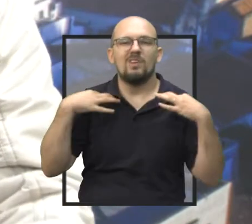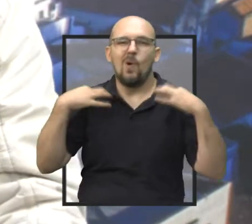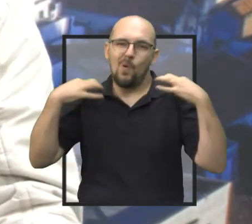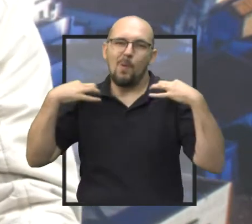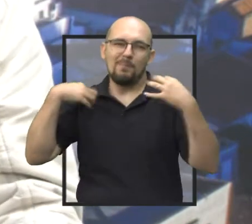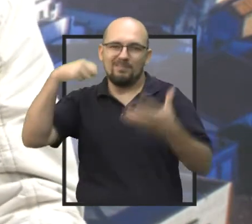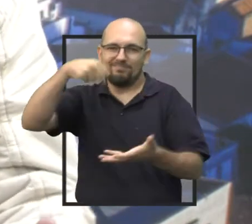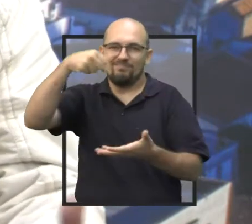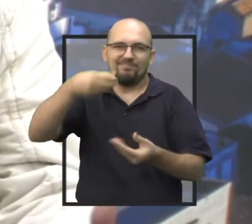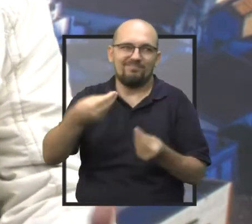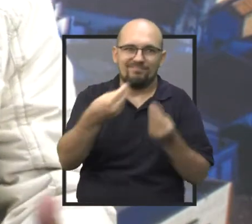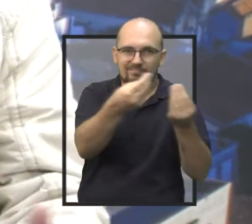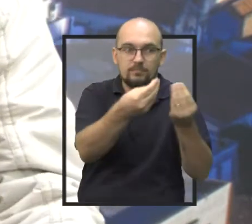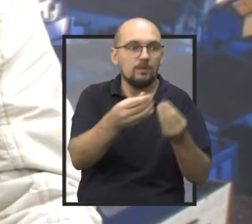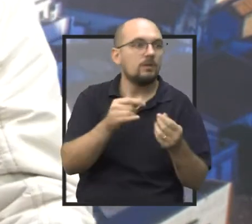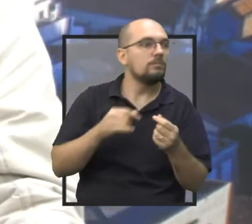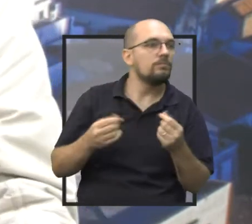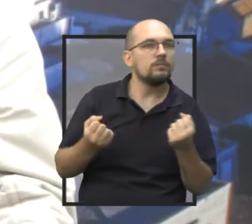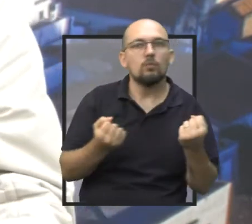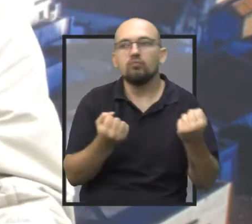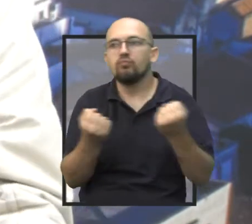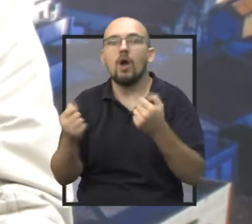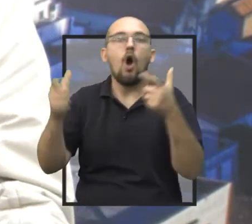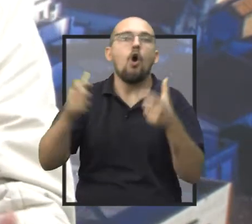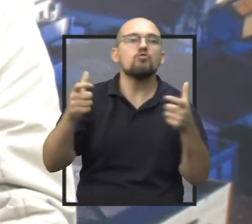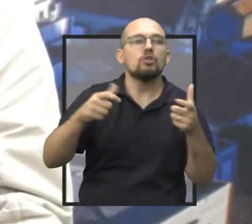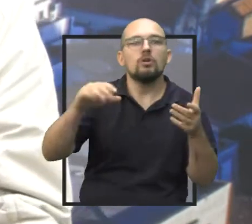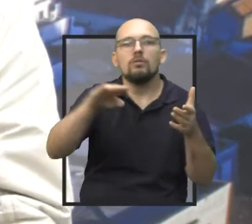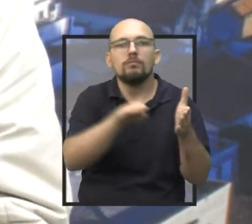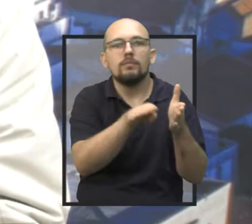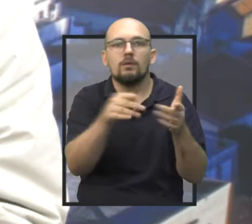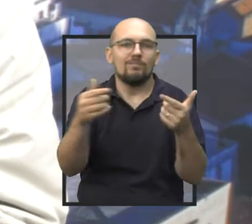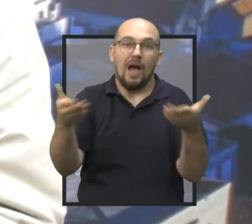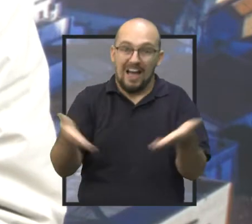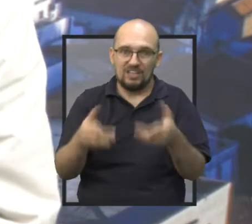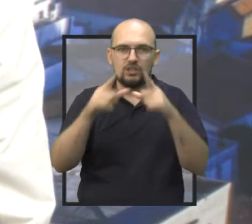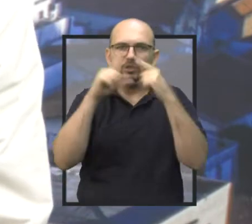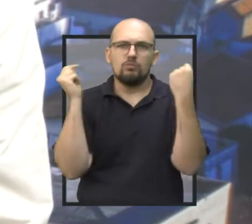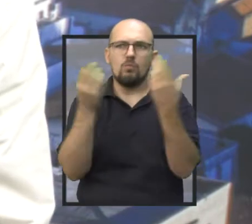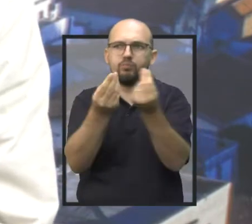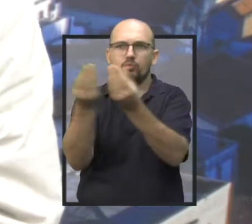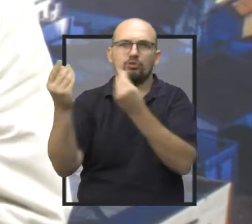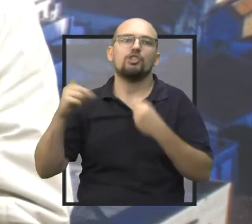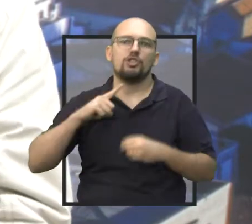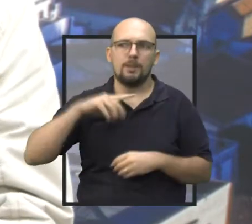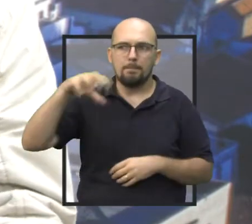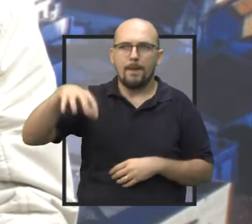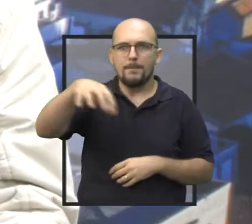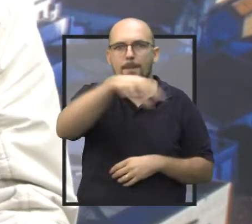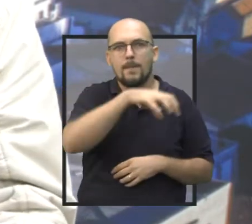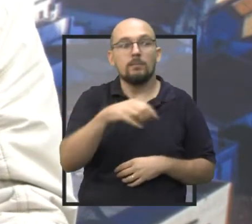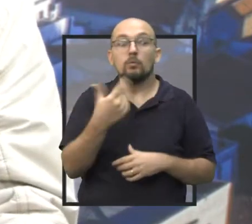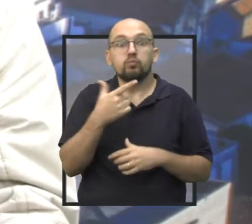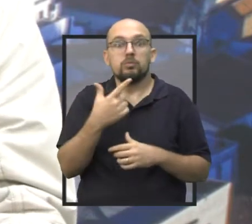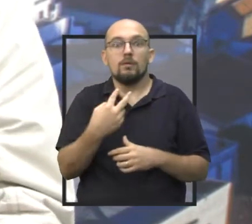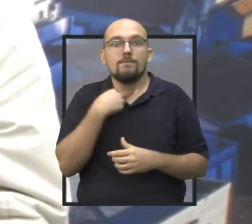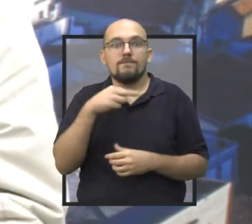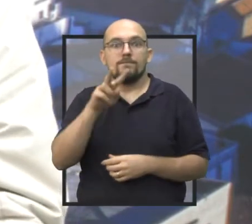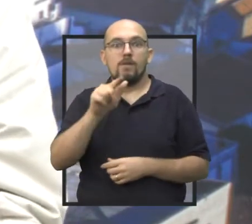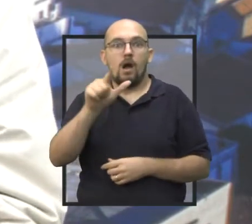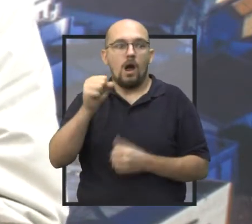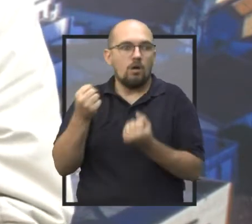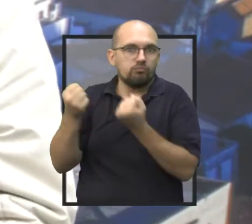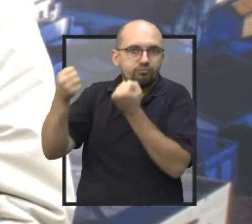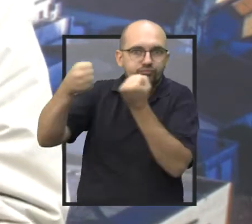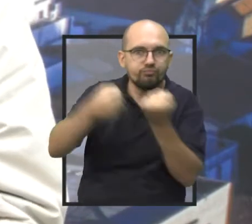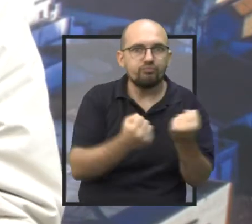esteja necessitando, é difícil encontrar lugar. E hoje nosso município tem bastantes casas já fazendo esse trabalho. Então eles não têm vaga para encostar,